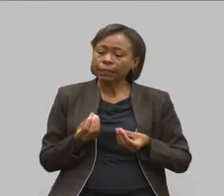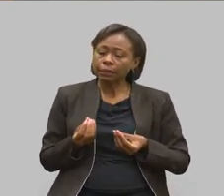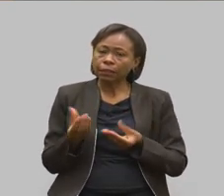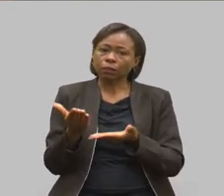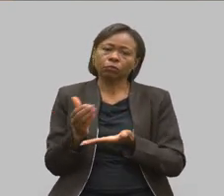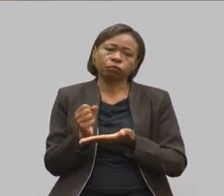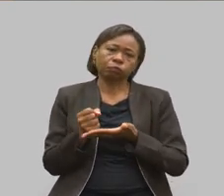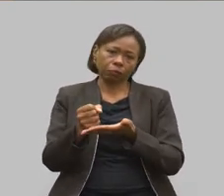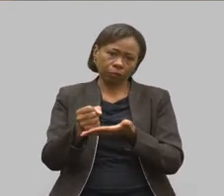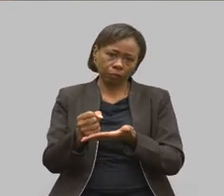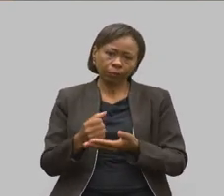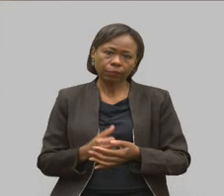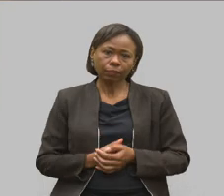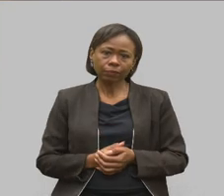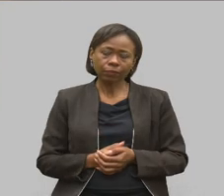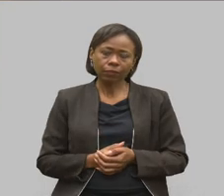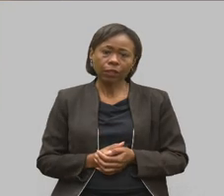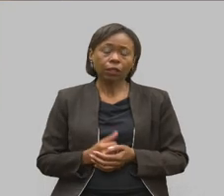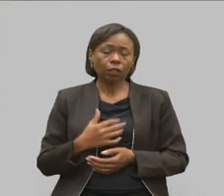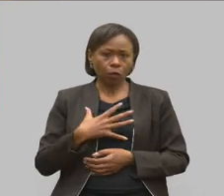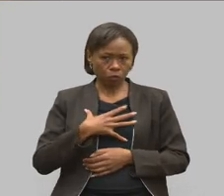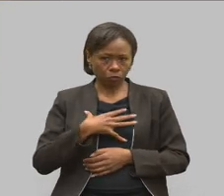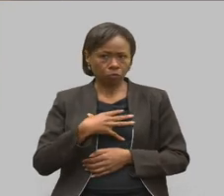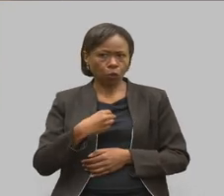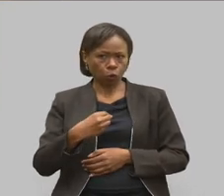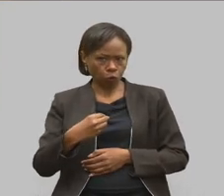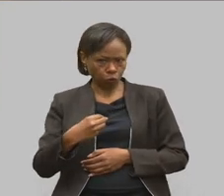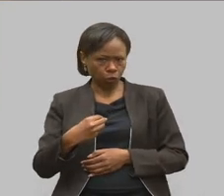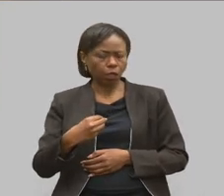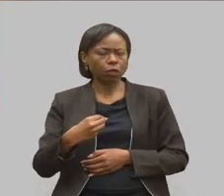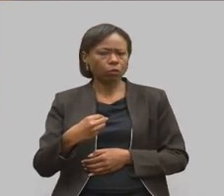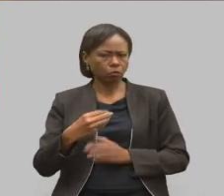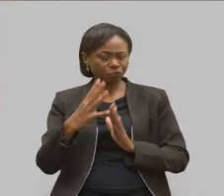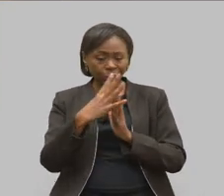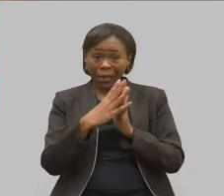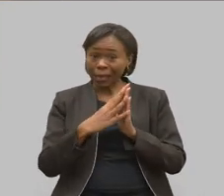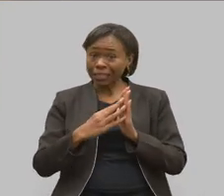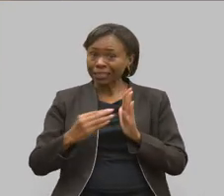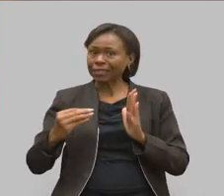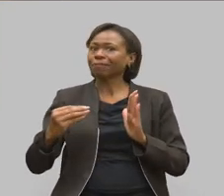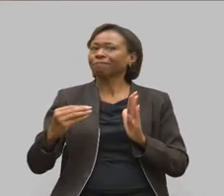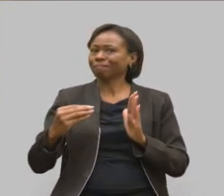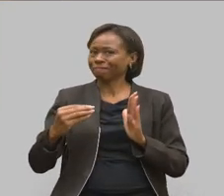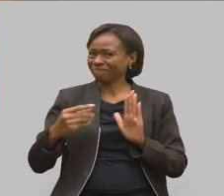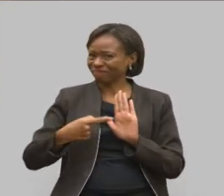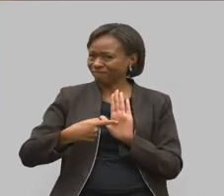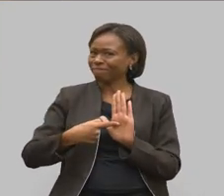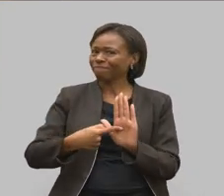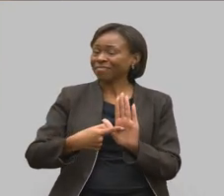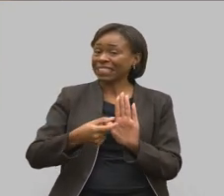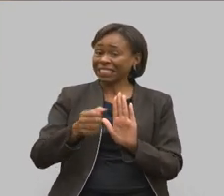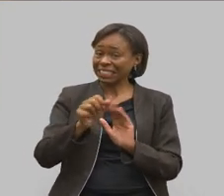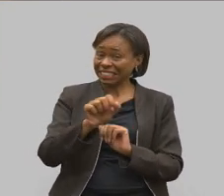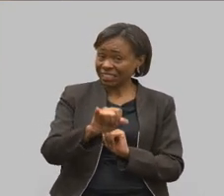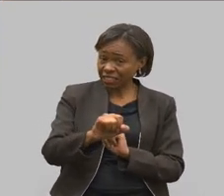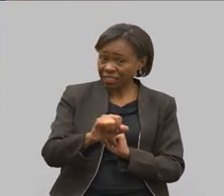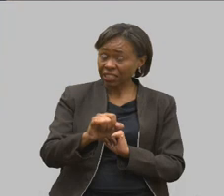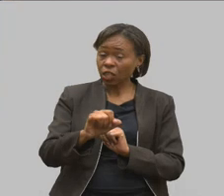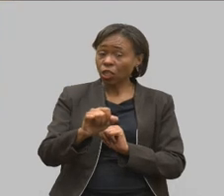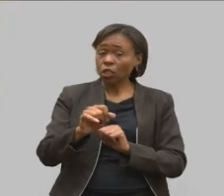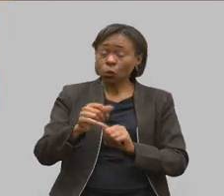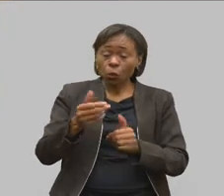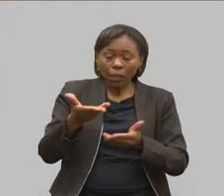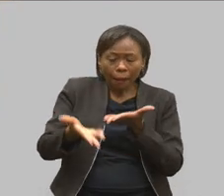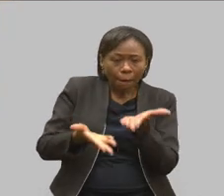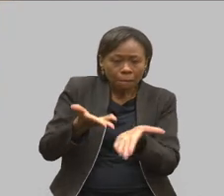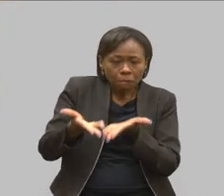ele então dimitrios é um exemplo vivo de que quando essa intervenção ela acontece no momento